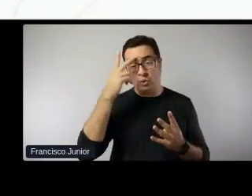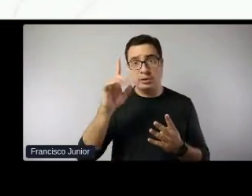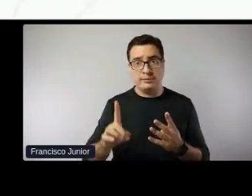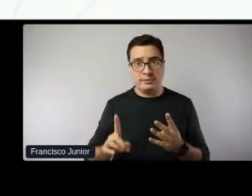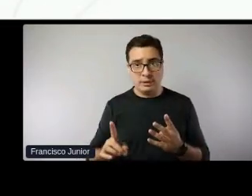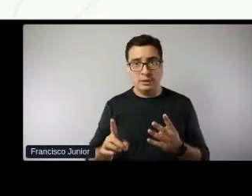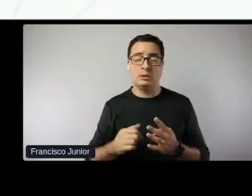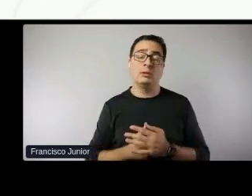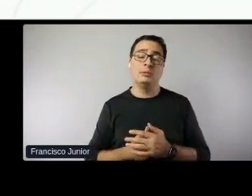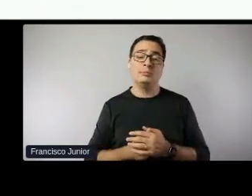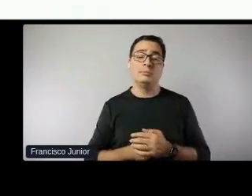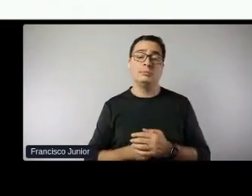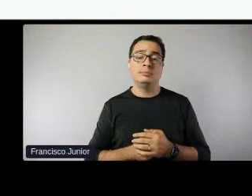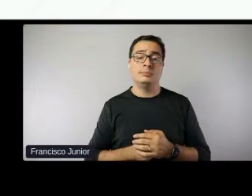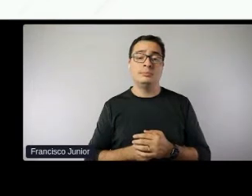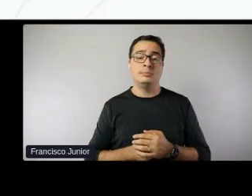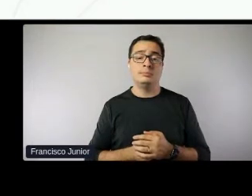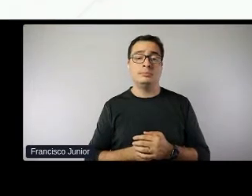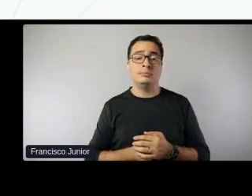deficiência.